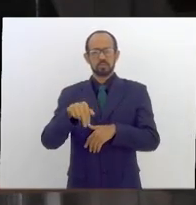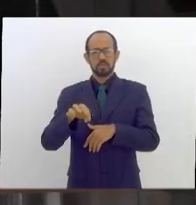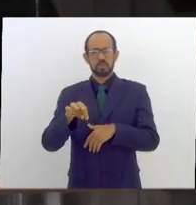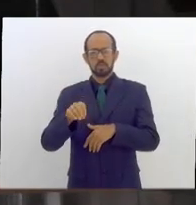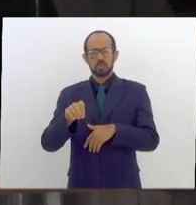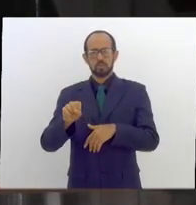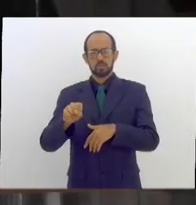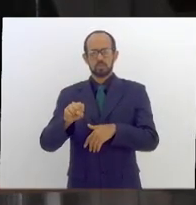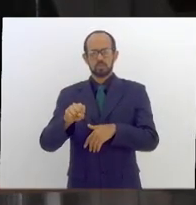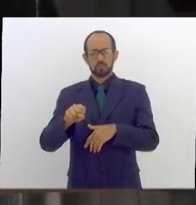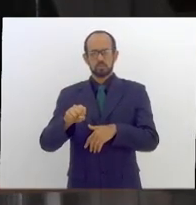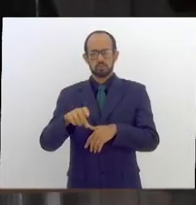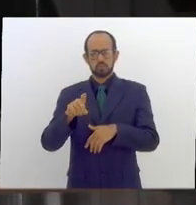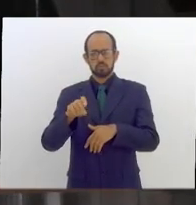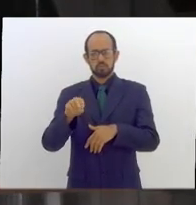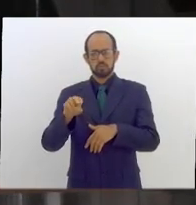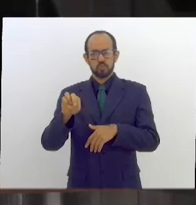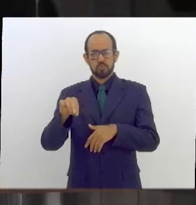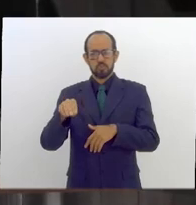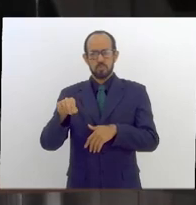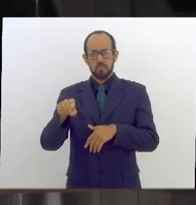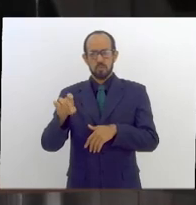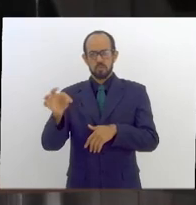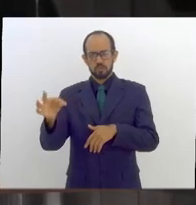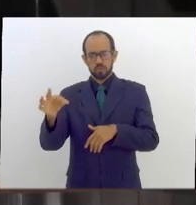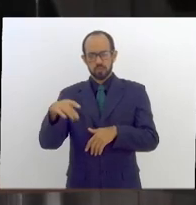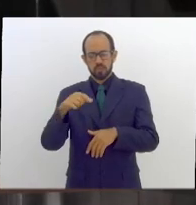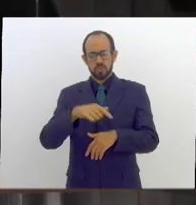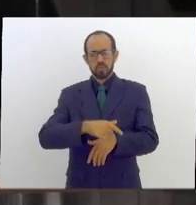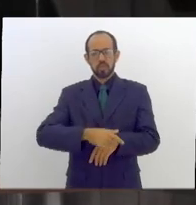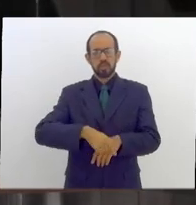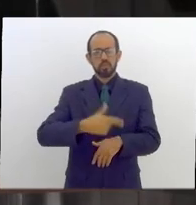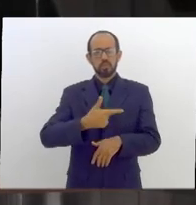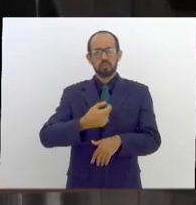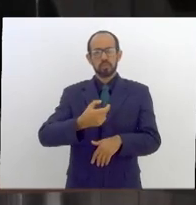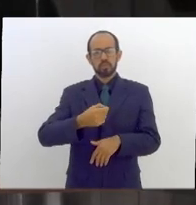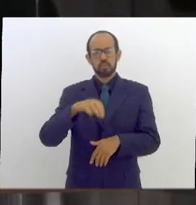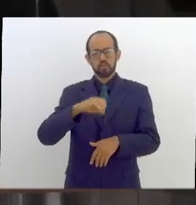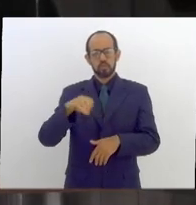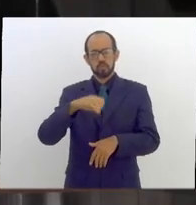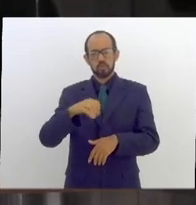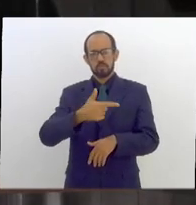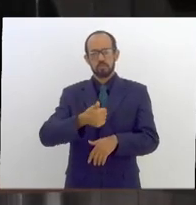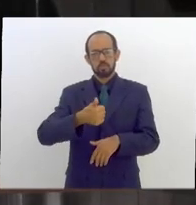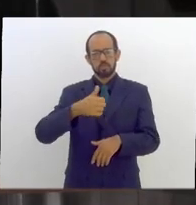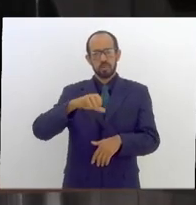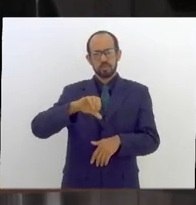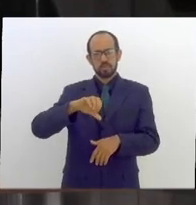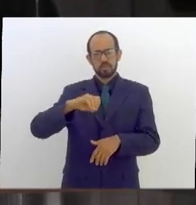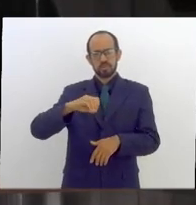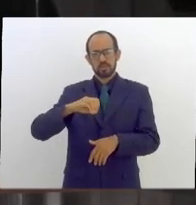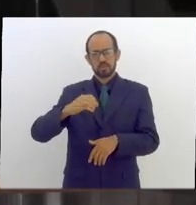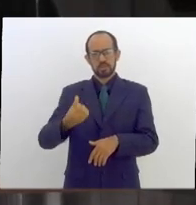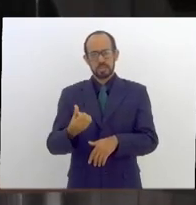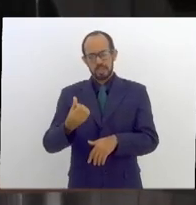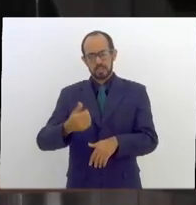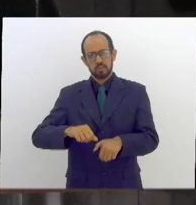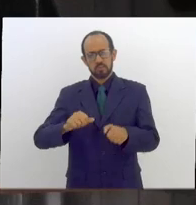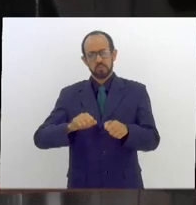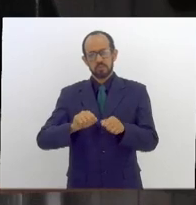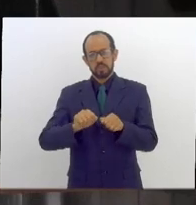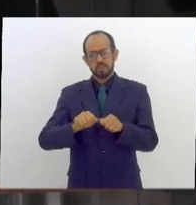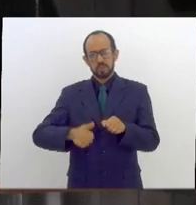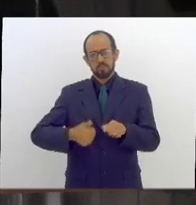de 23 de outubro de 1906, no campo de Bagatelle, em Paris, fez o primeiro